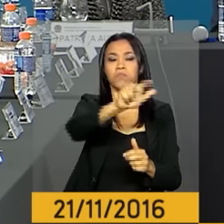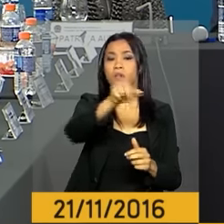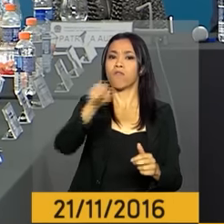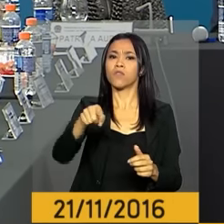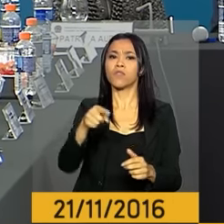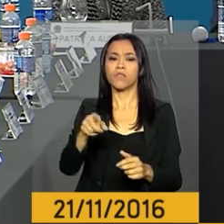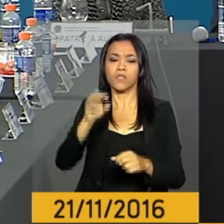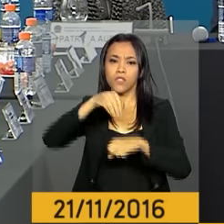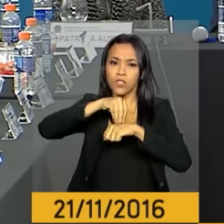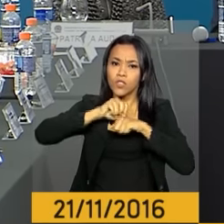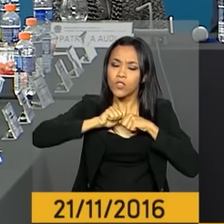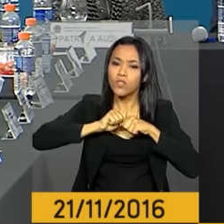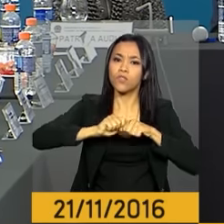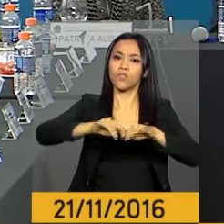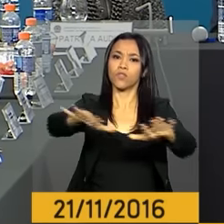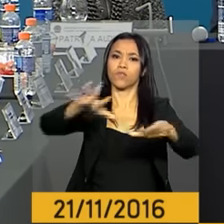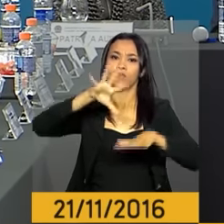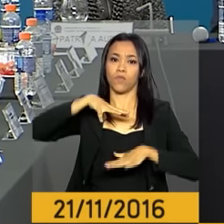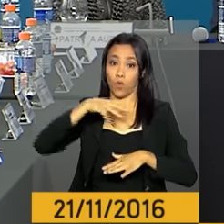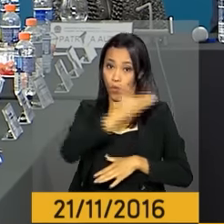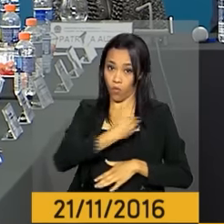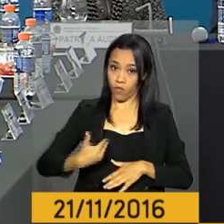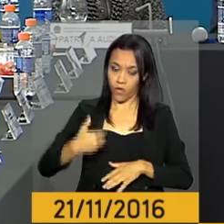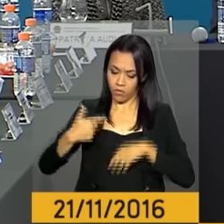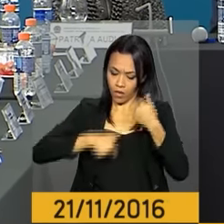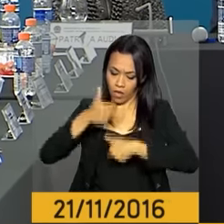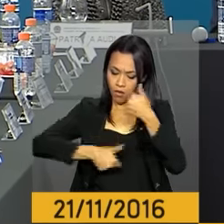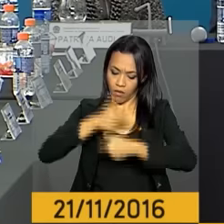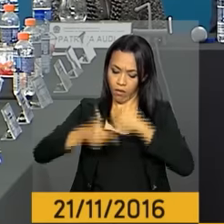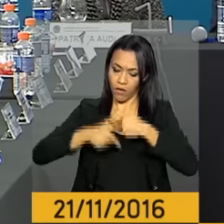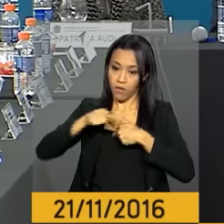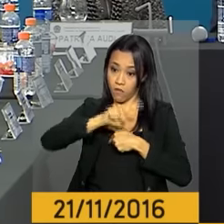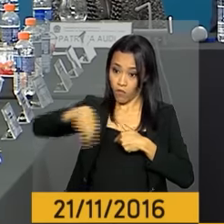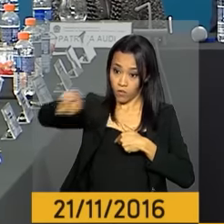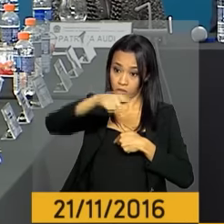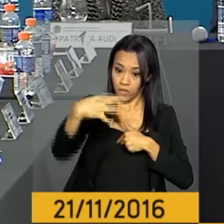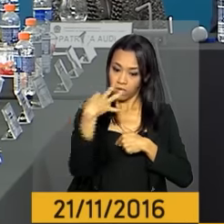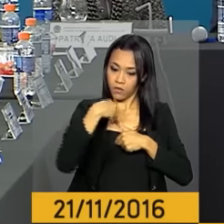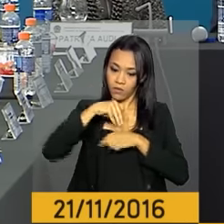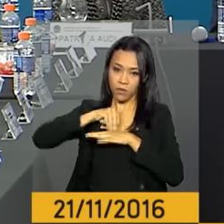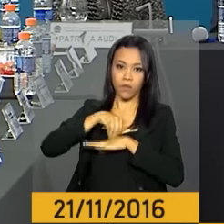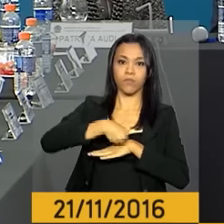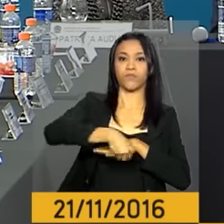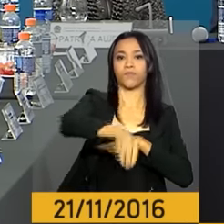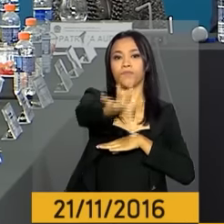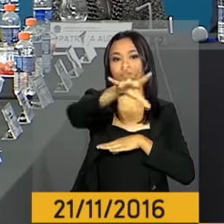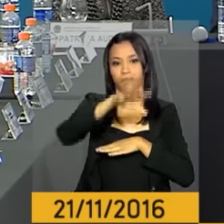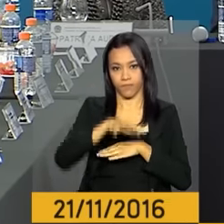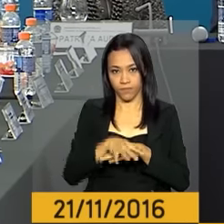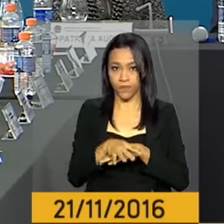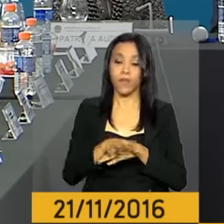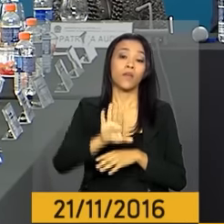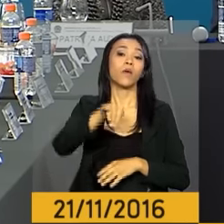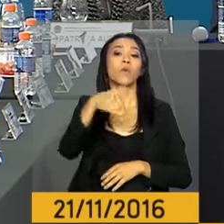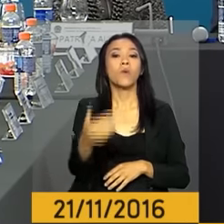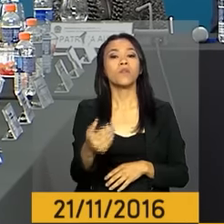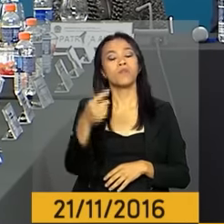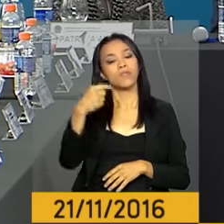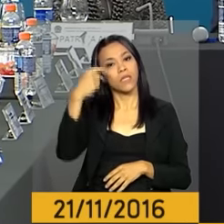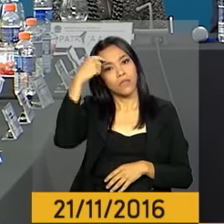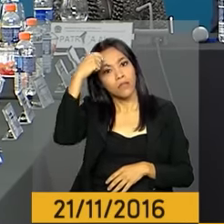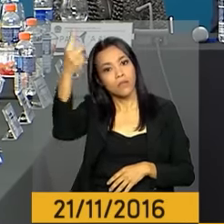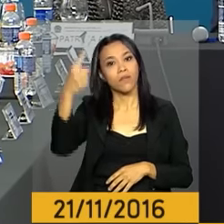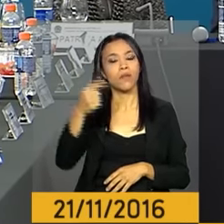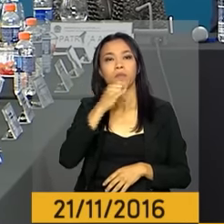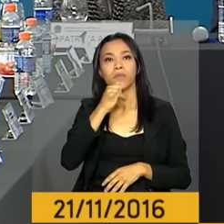a necessidade daquilo que o governo está fazendo. Porque é natural que, quando você lança algumas teses, a